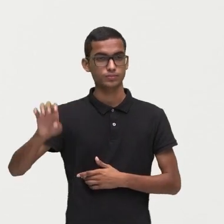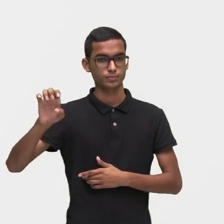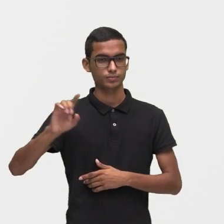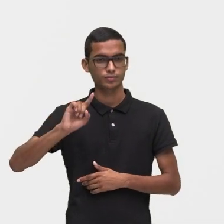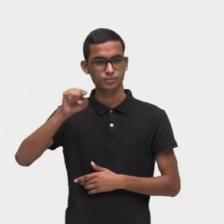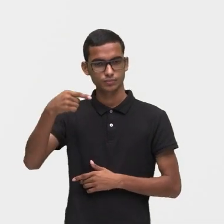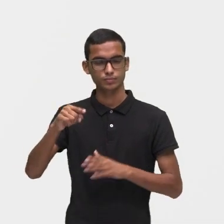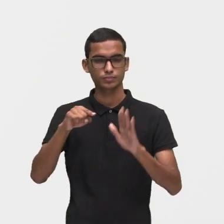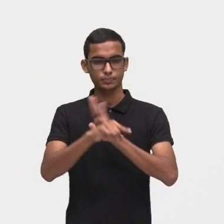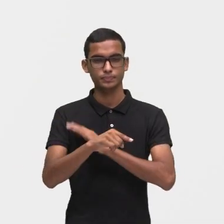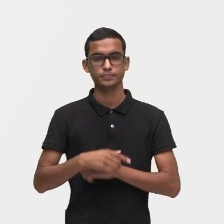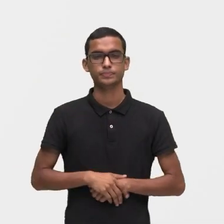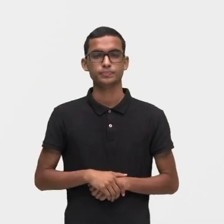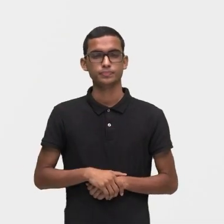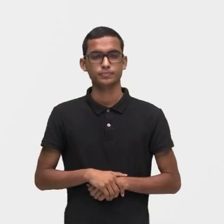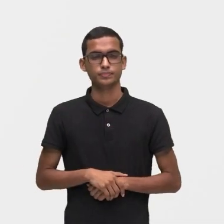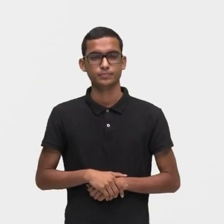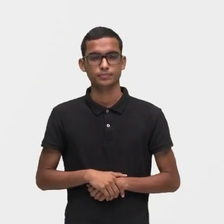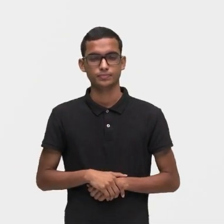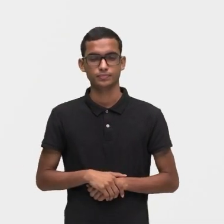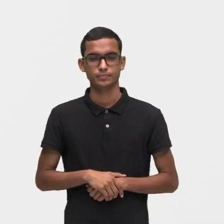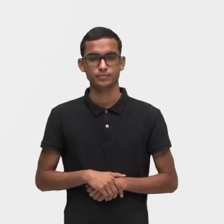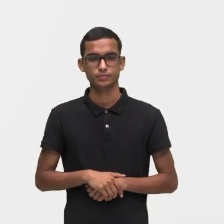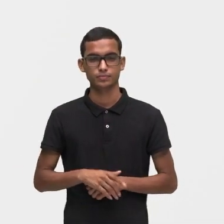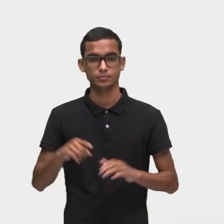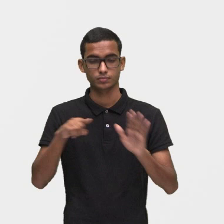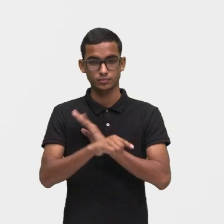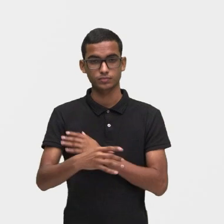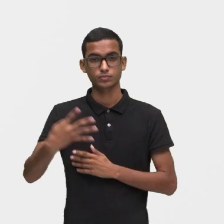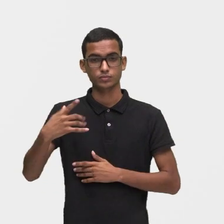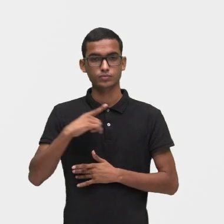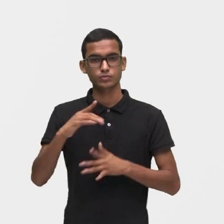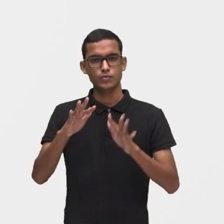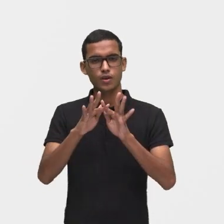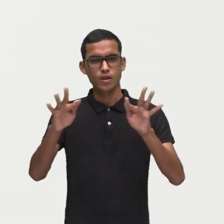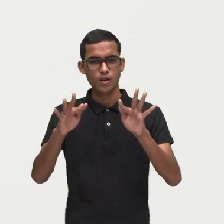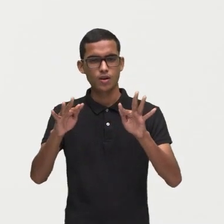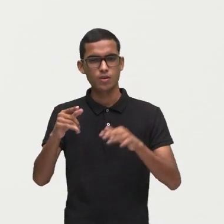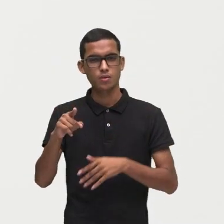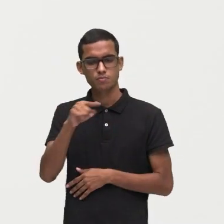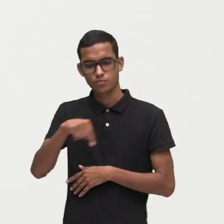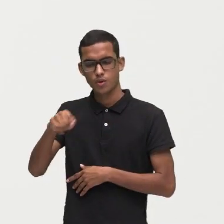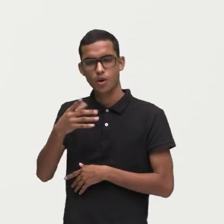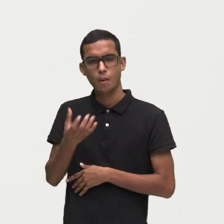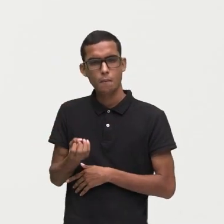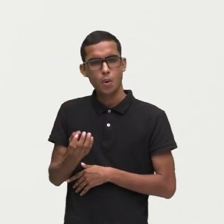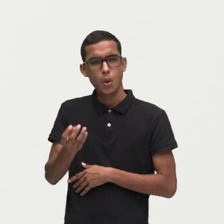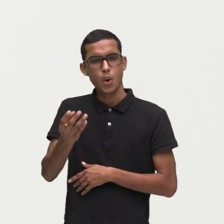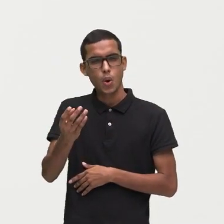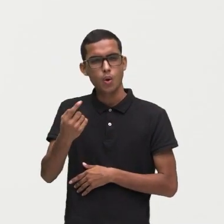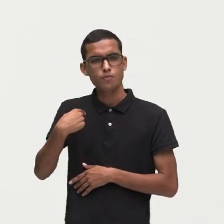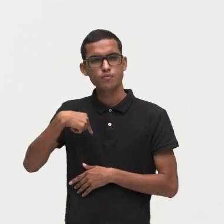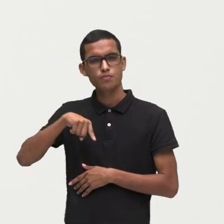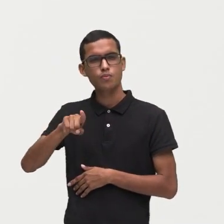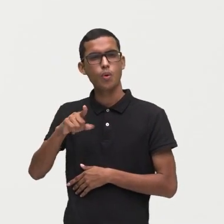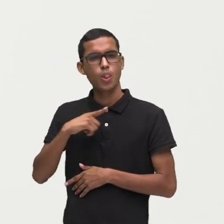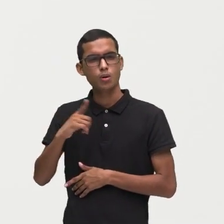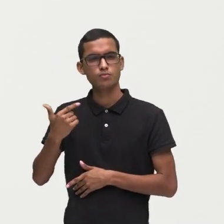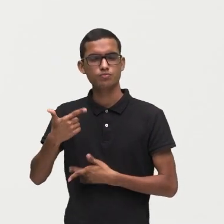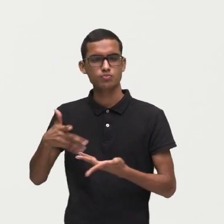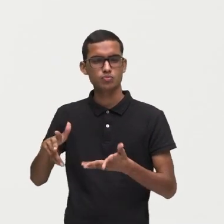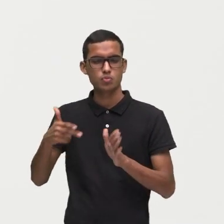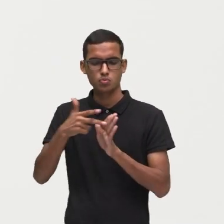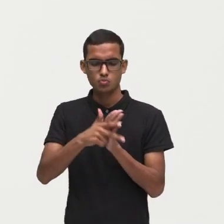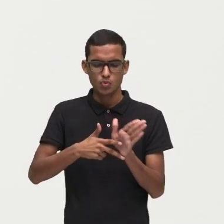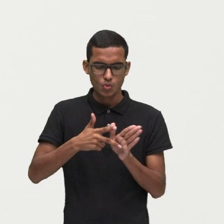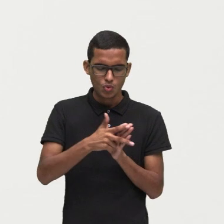questão? Na nossa próxima questão temos, em la frase, los viajantes partieron en tren a la medianoche, há